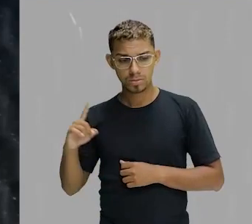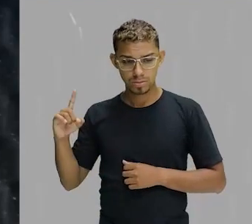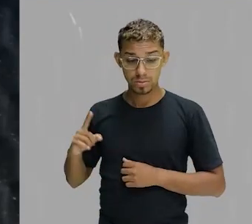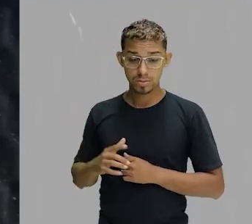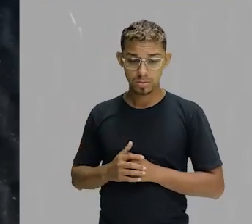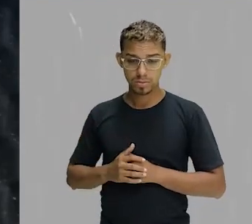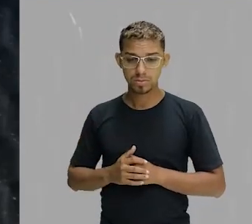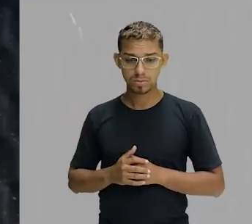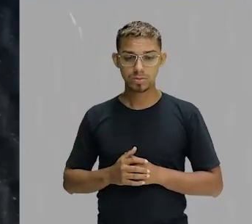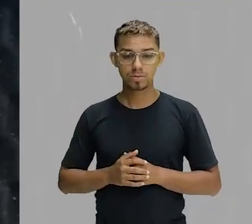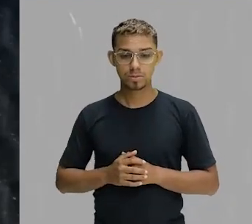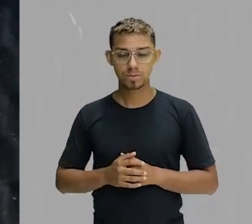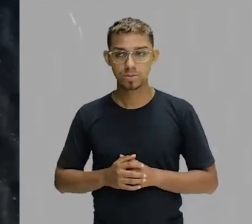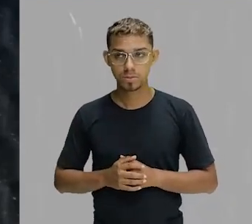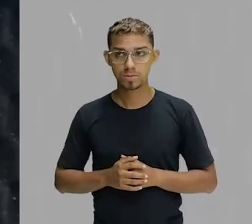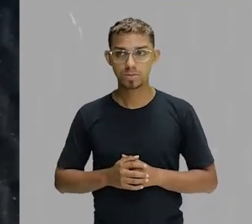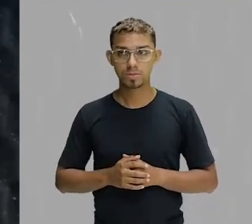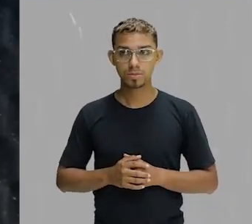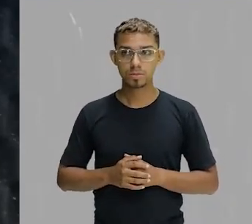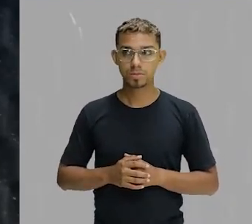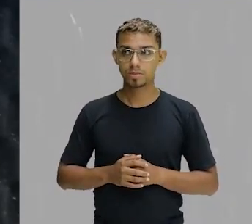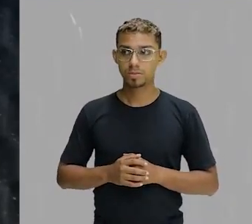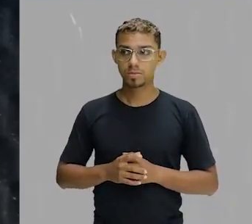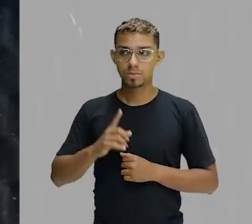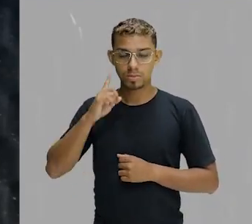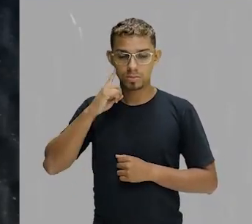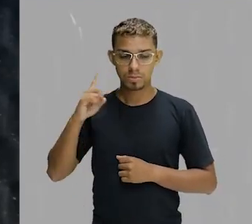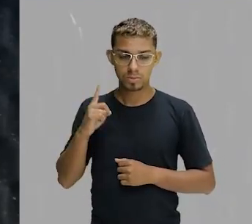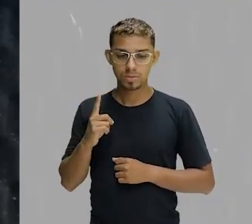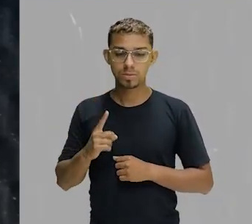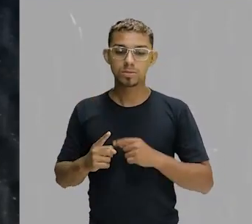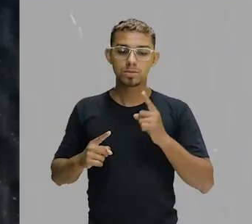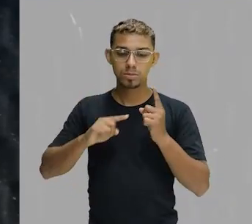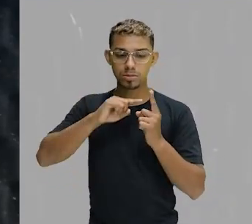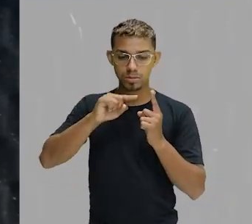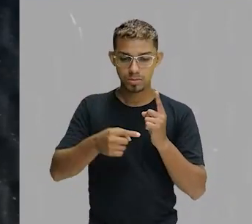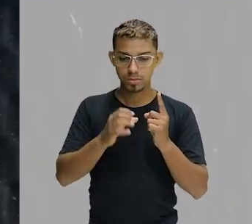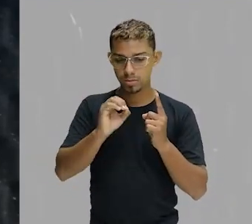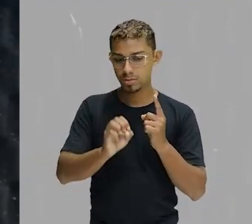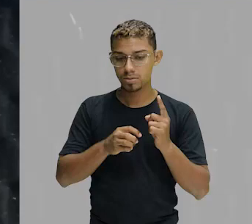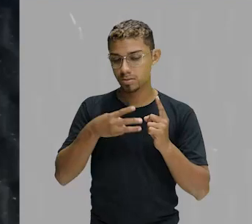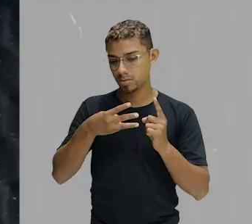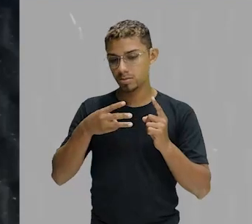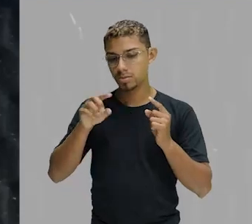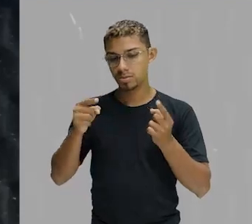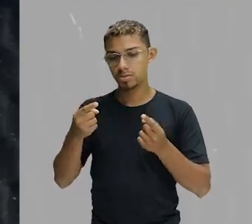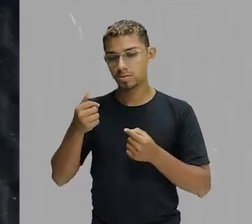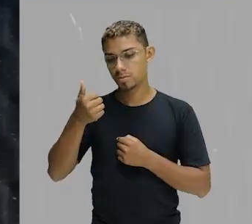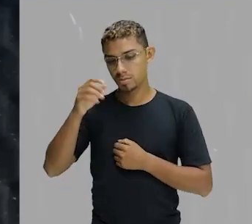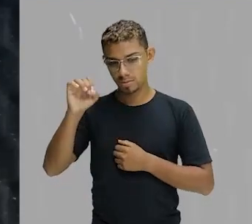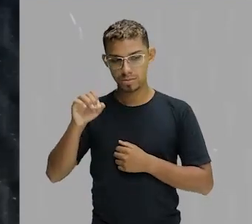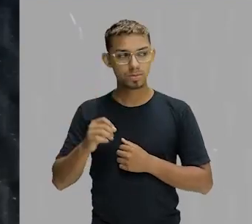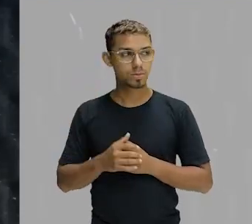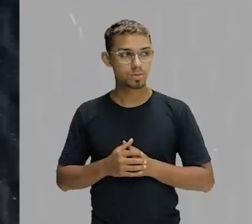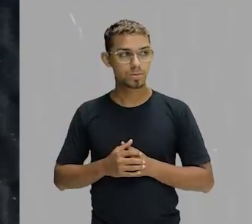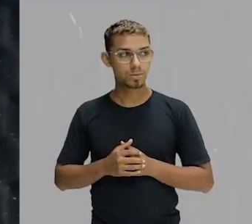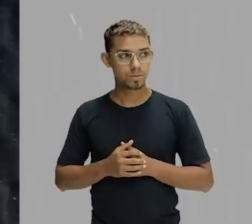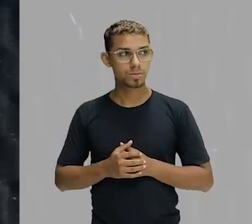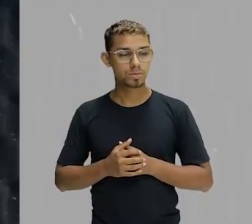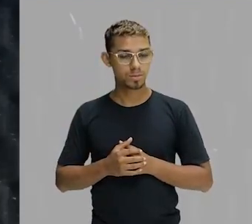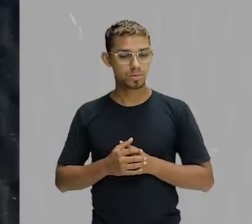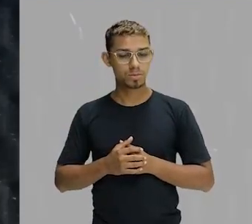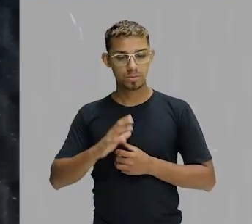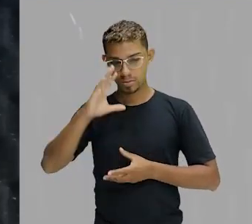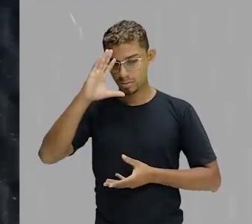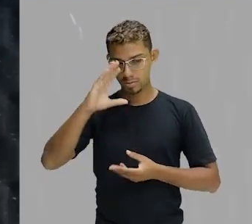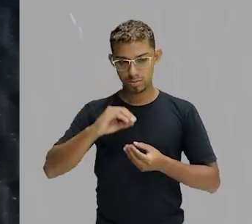porque esse expoente é um número muito alto. Então, eu estou calculando 1,03 elevado à décima potência. Isso vai trazer para nós